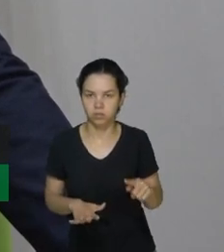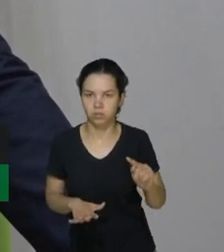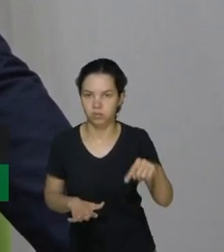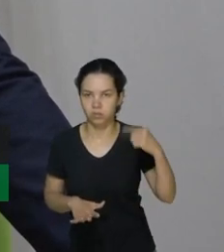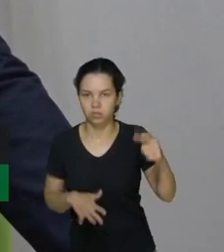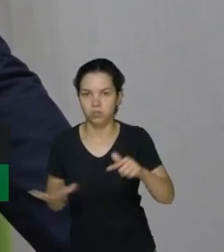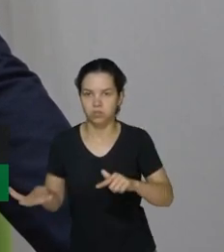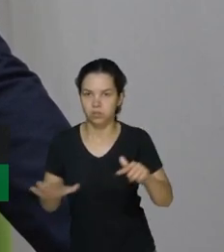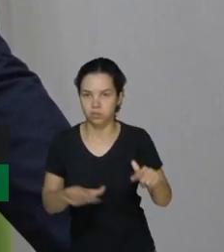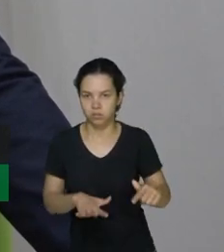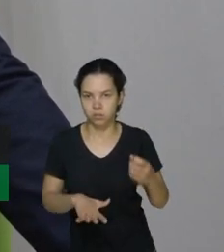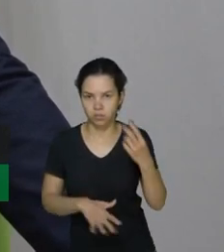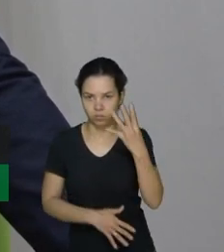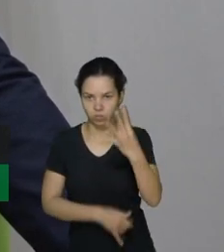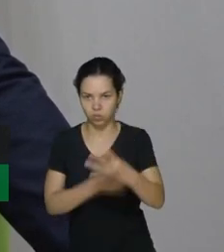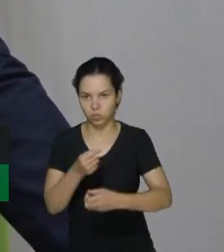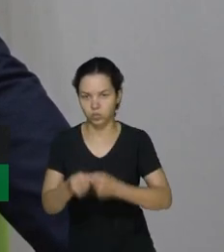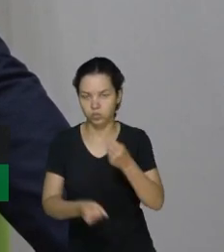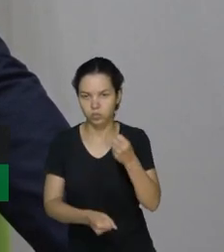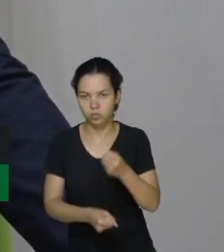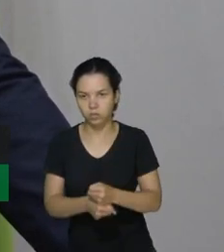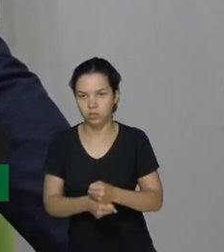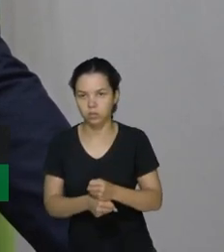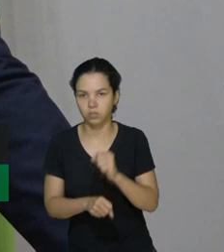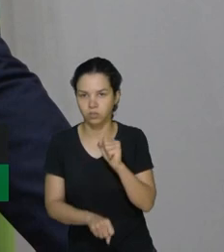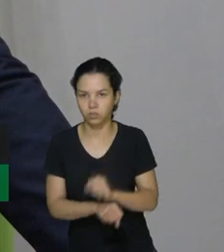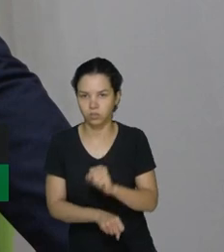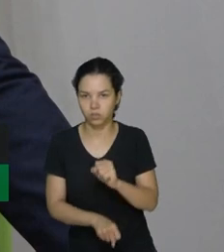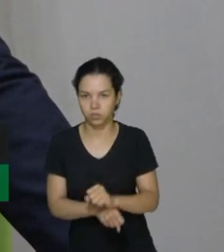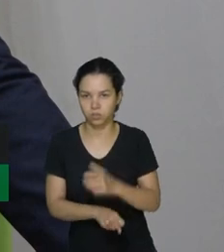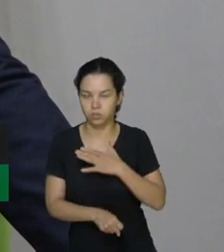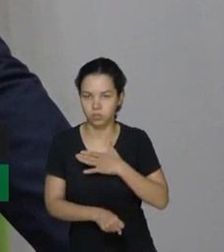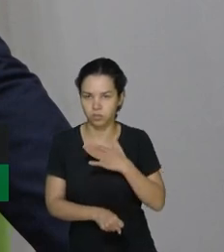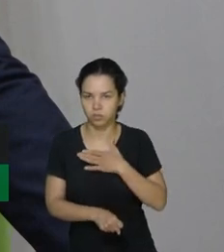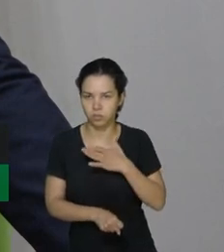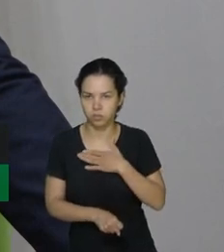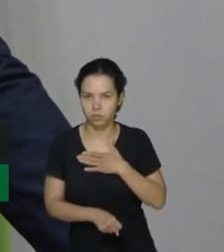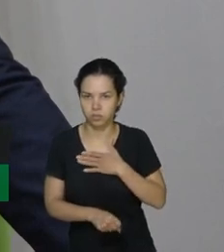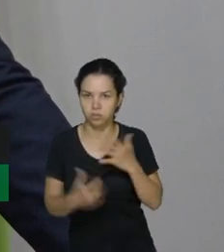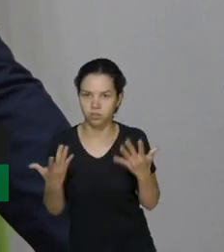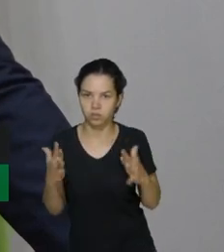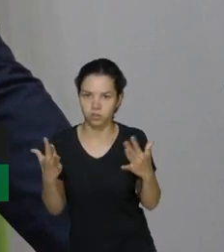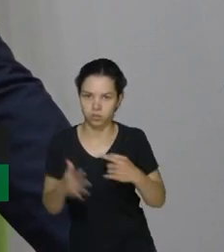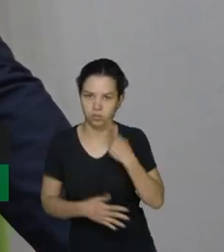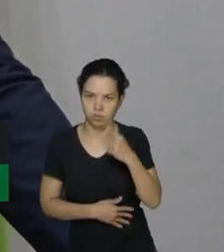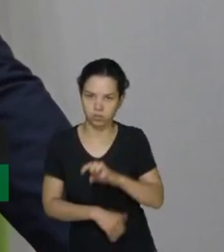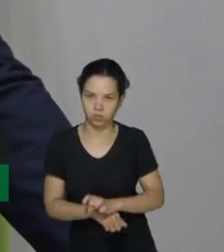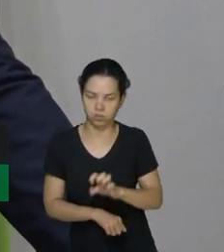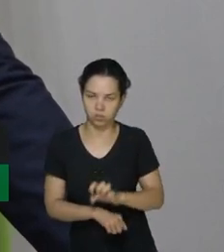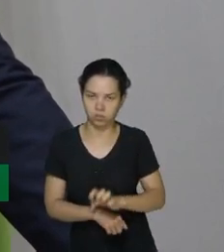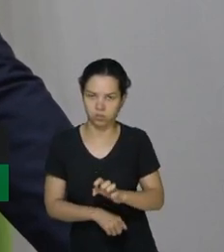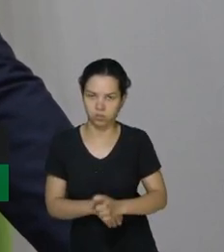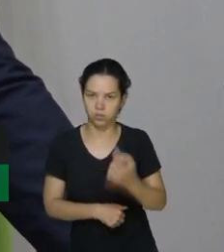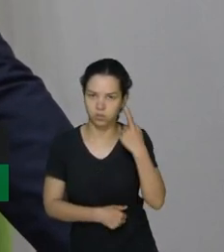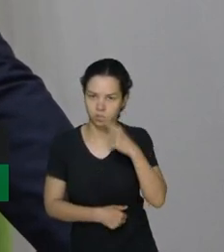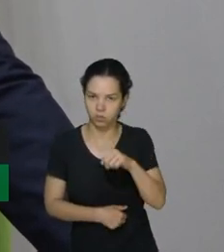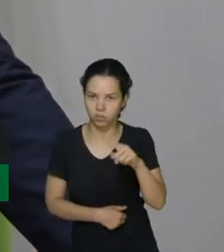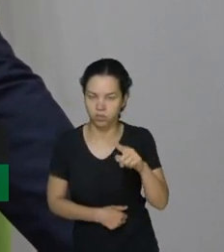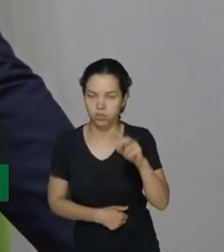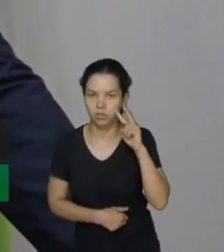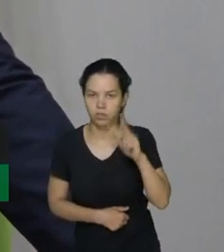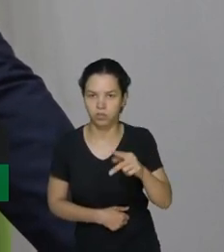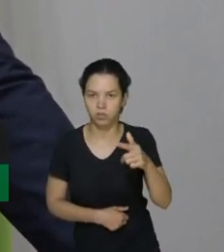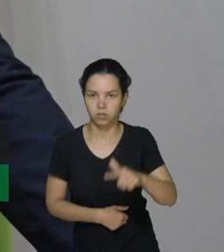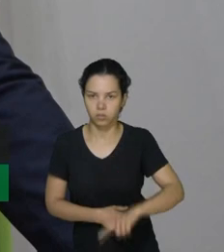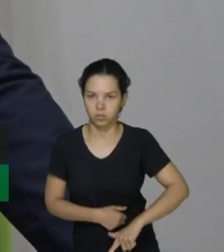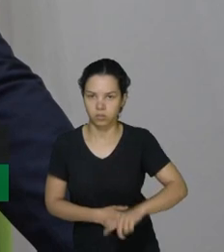vem, ou se serão daqui a 4 anos. Eu vou guardar a minha comemoração como deputado estadual para o dia que eu ver, novamente, no comando